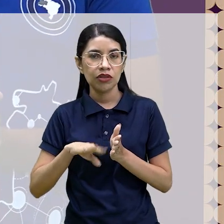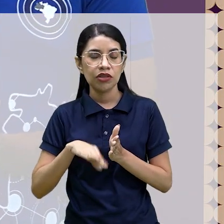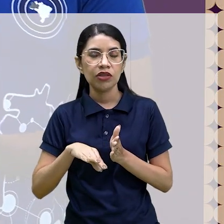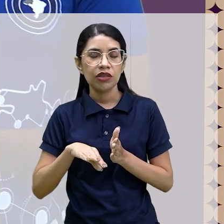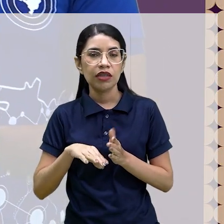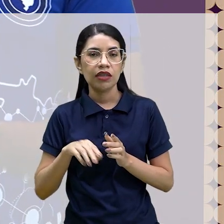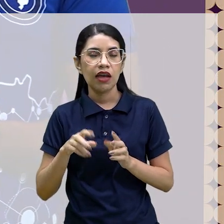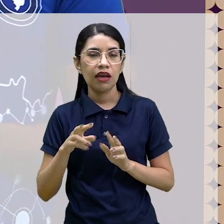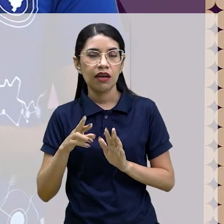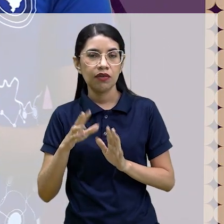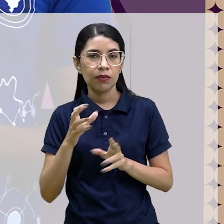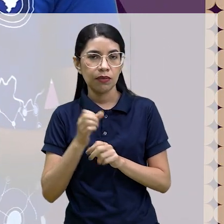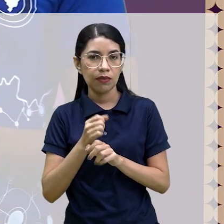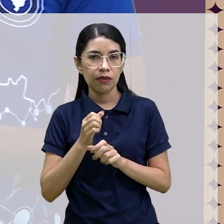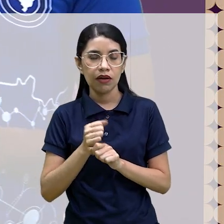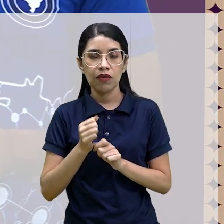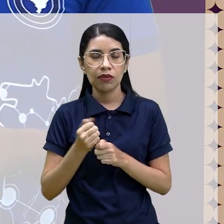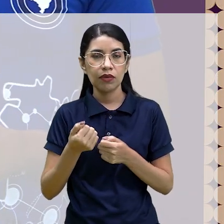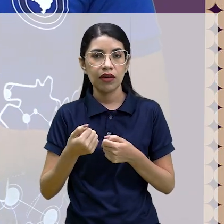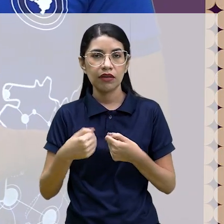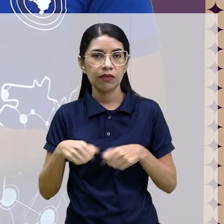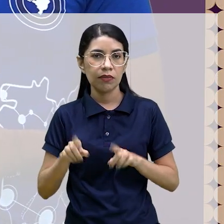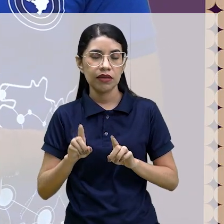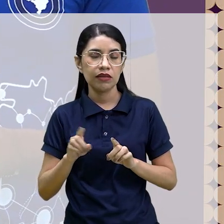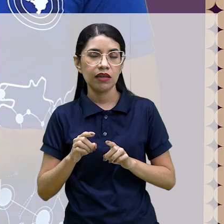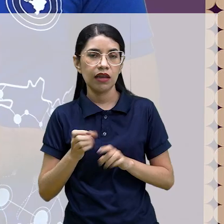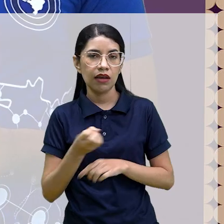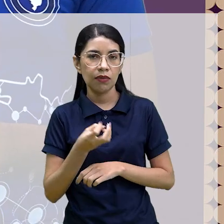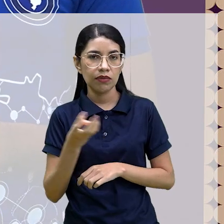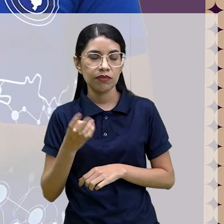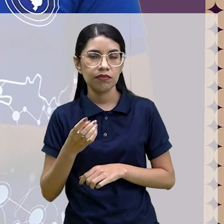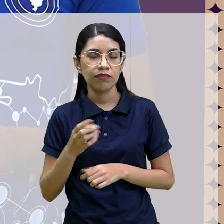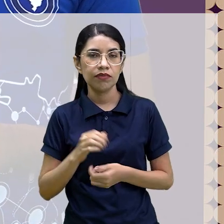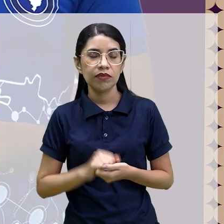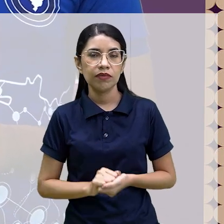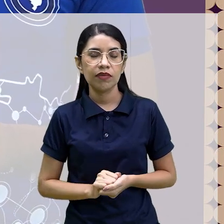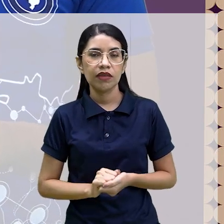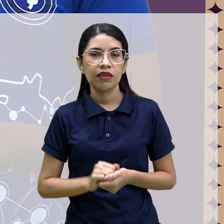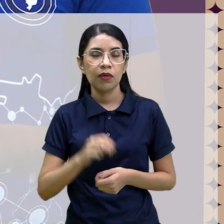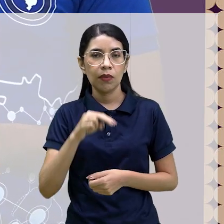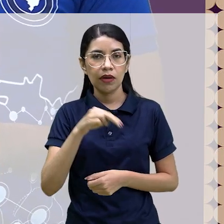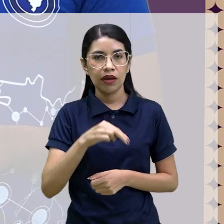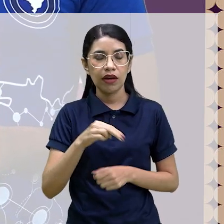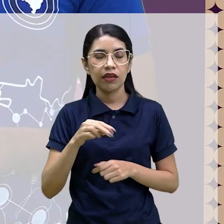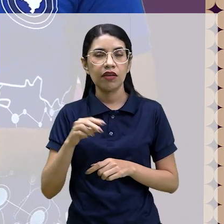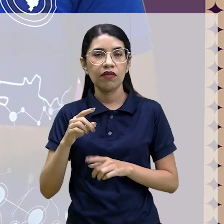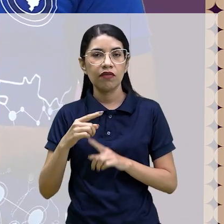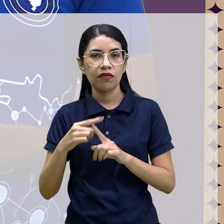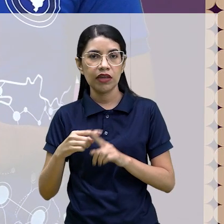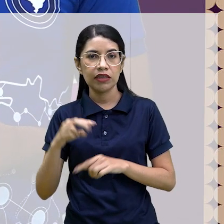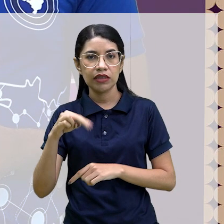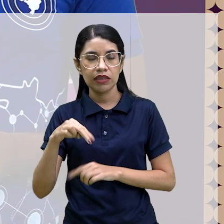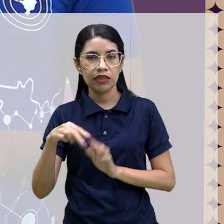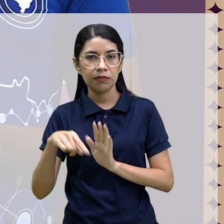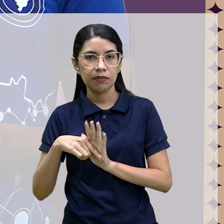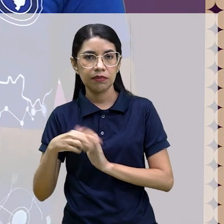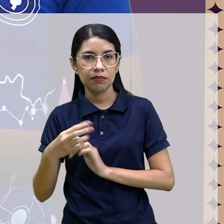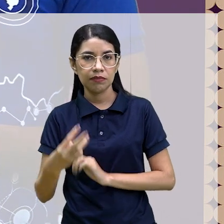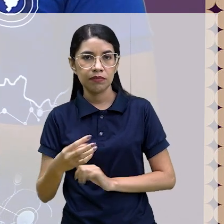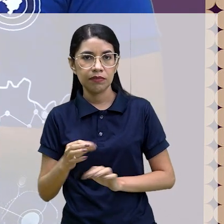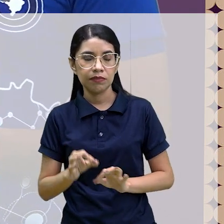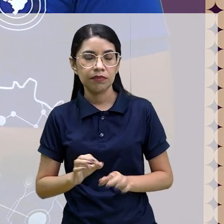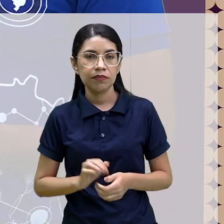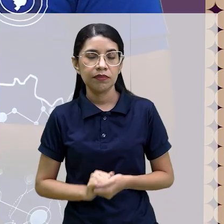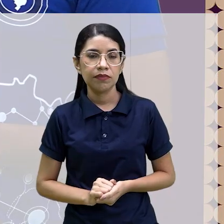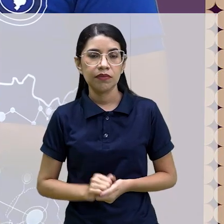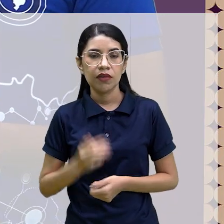lá na regrinha nós temos lá aquela regra. N vezes N menos 3. Tudo bem?